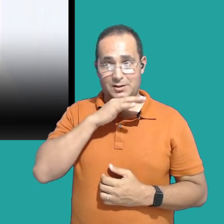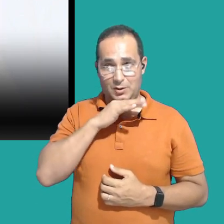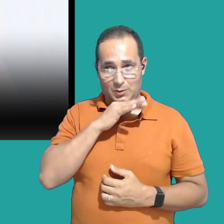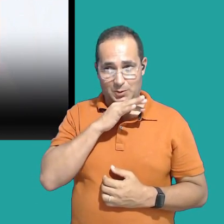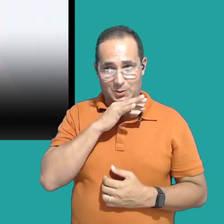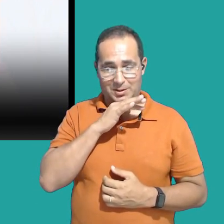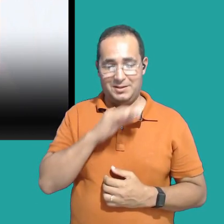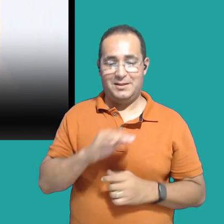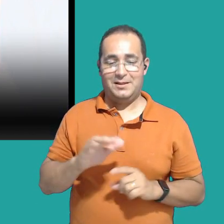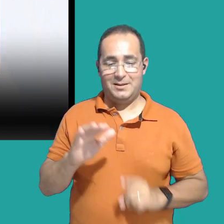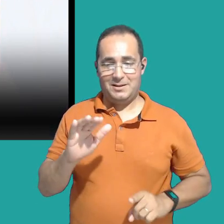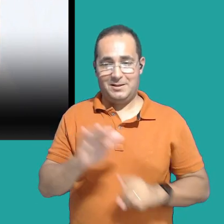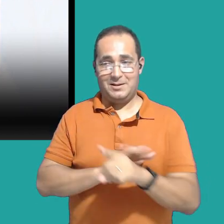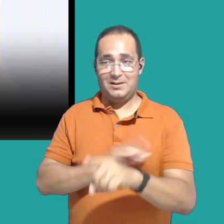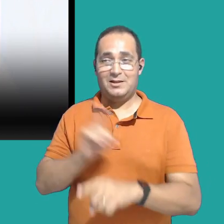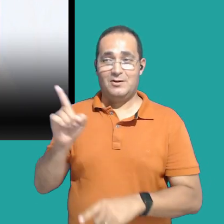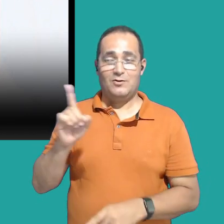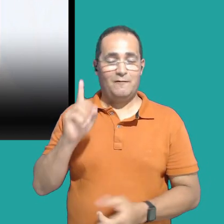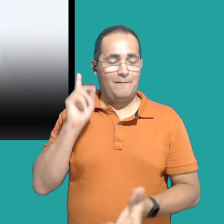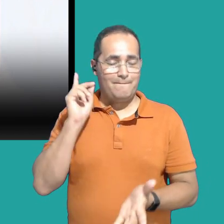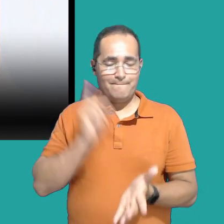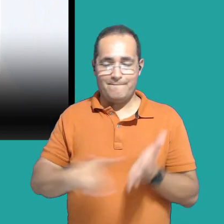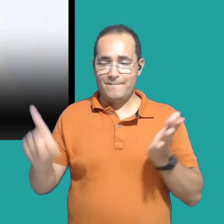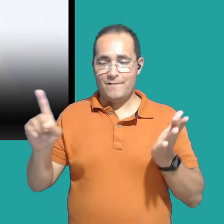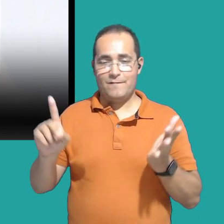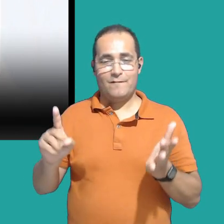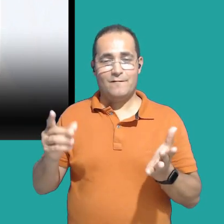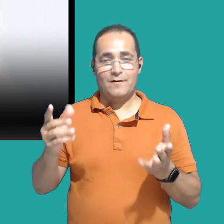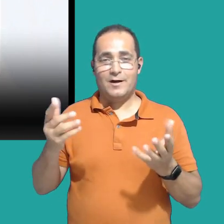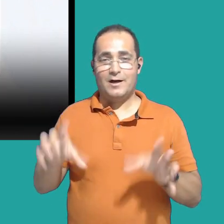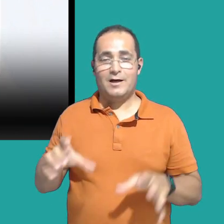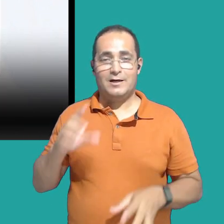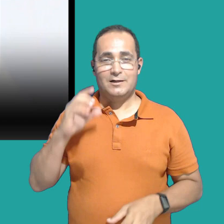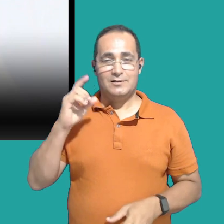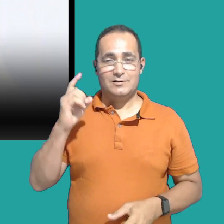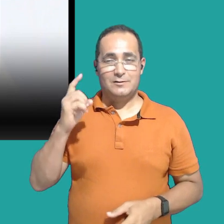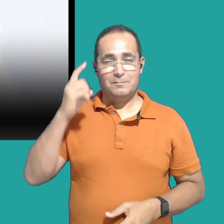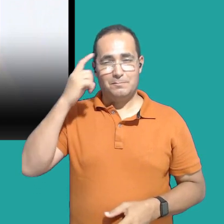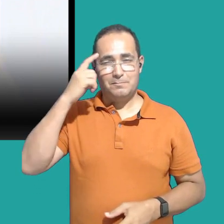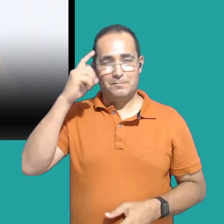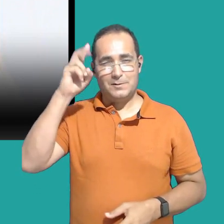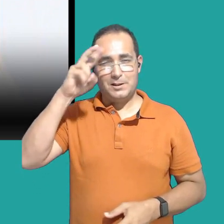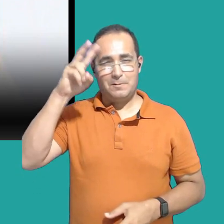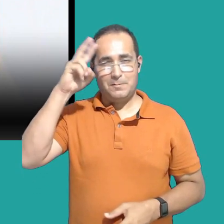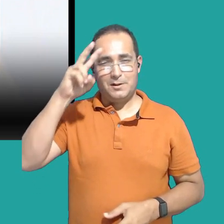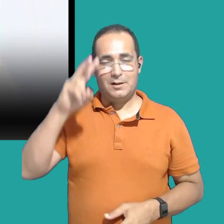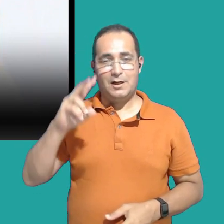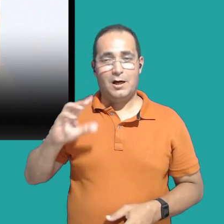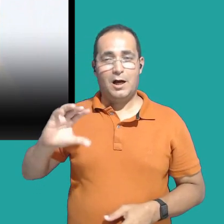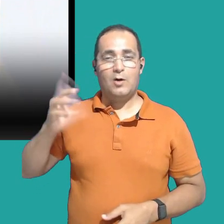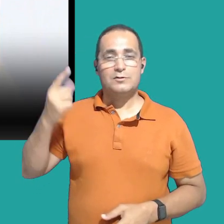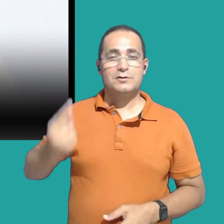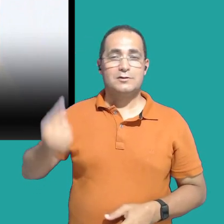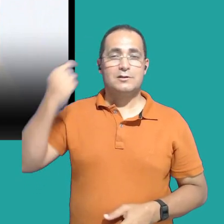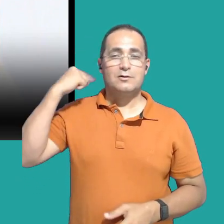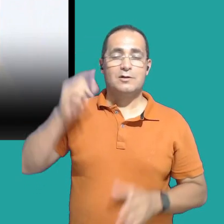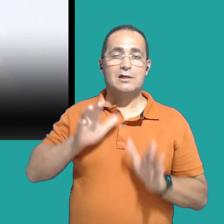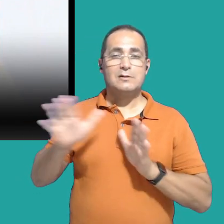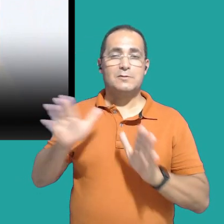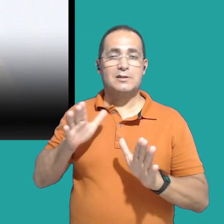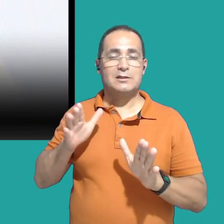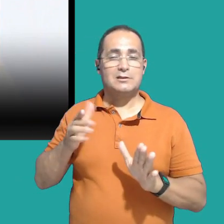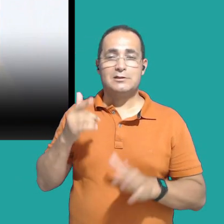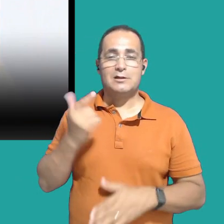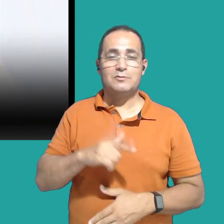mesmo. Agora para a parte ruim. O que você não gostaria de reviver? Né? Se está aí